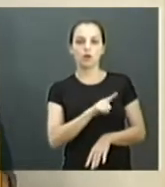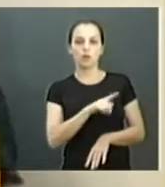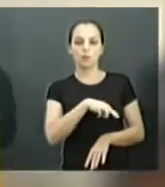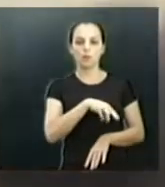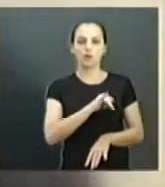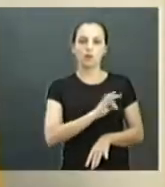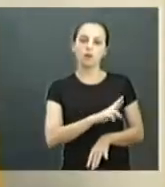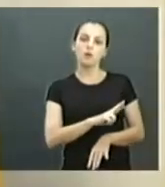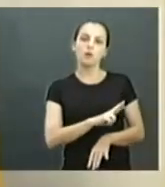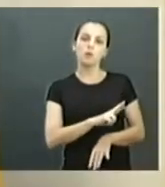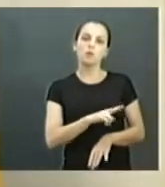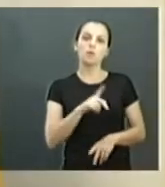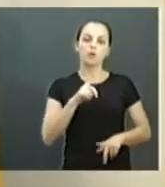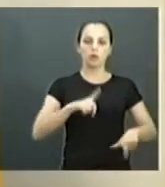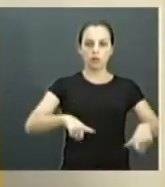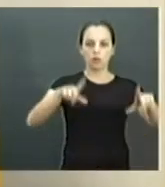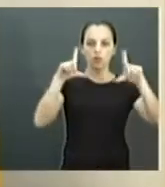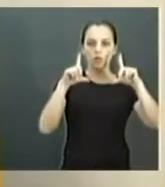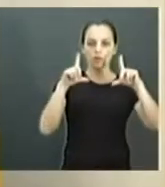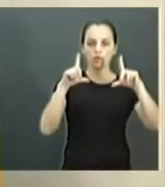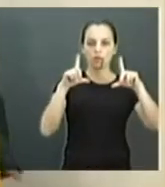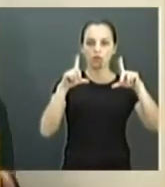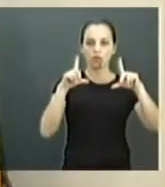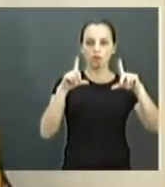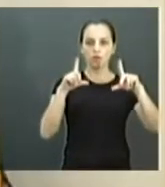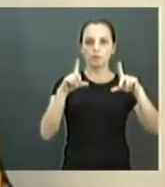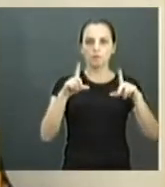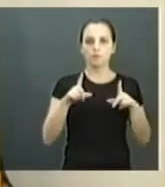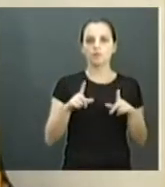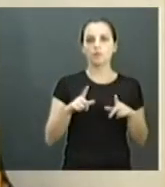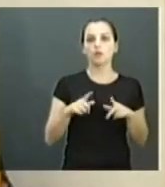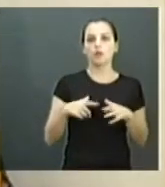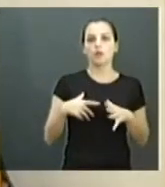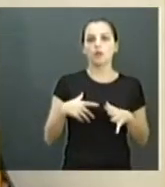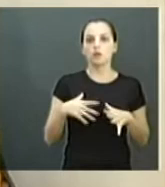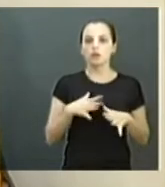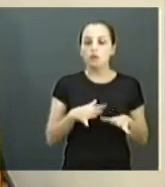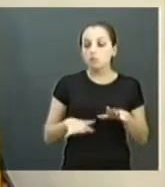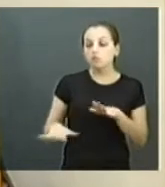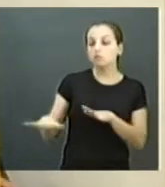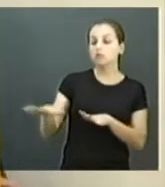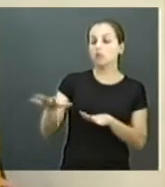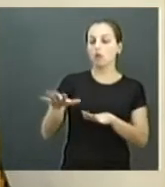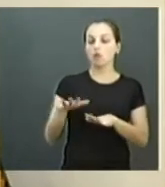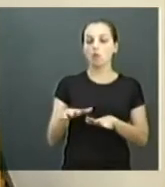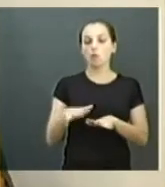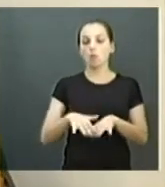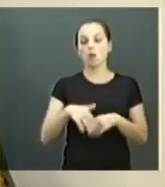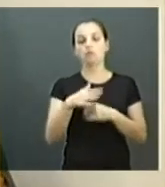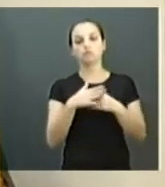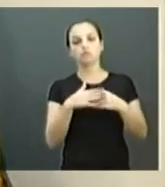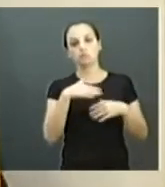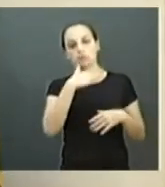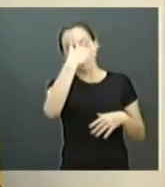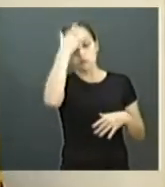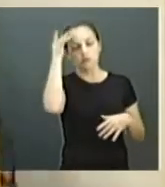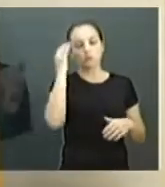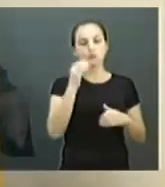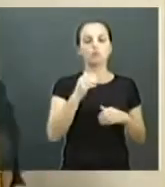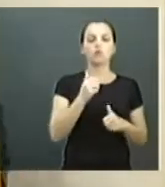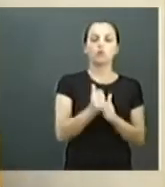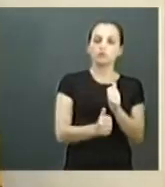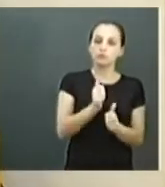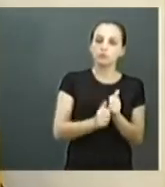sempre, final na Arena da Fonte. Então isso é bom, que movimenta quase 700 atletas, atletas que não podem pagar o